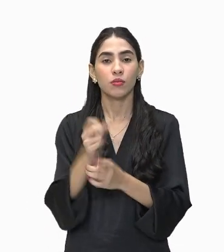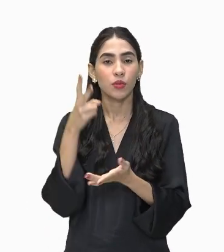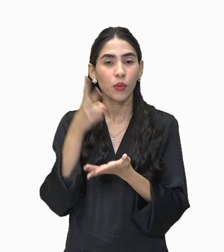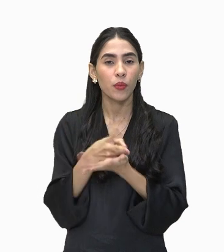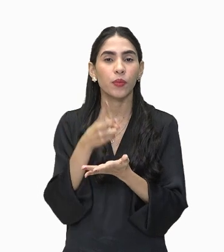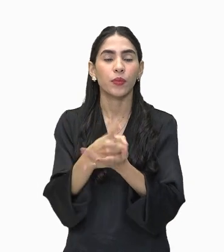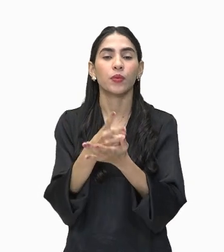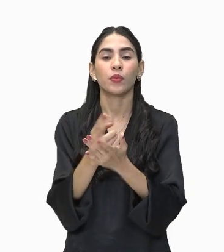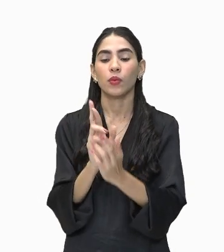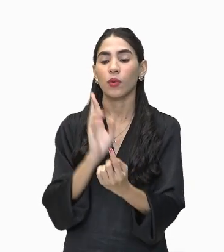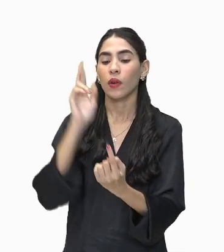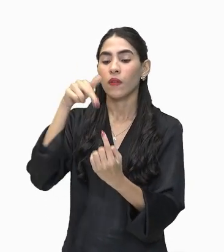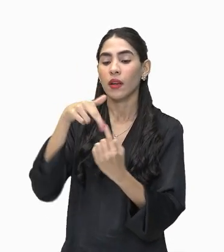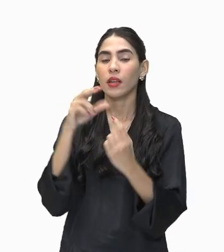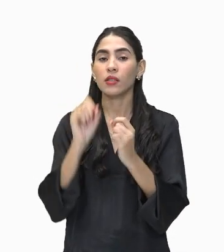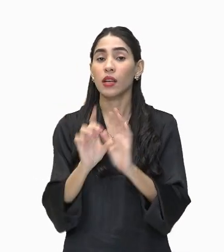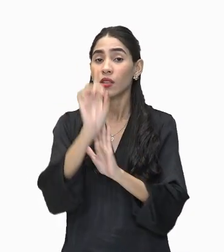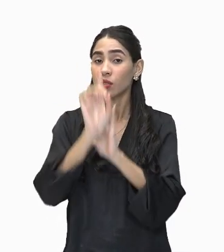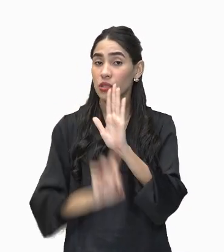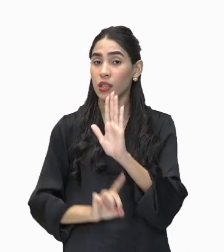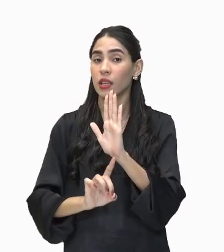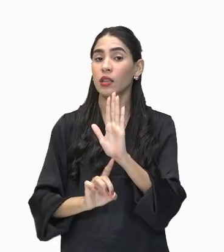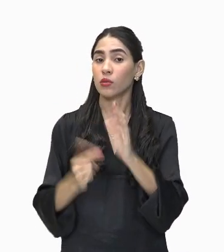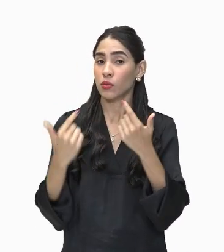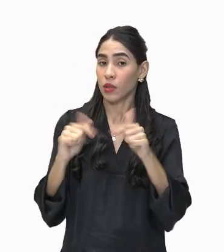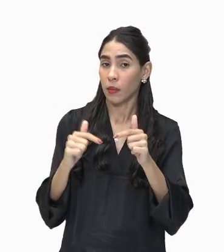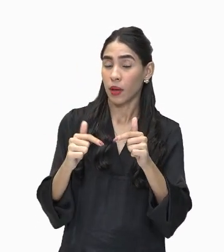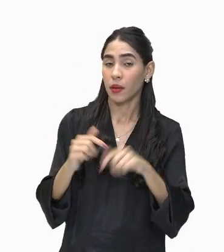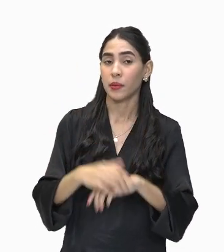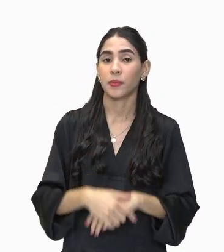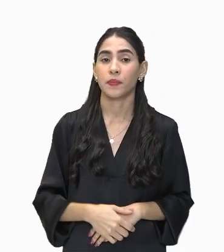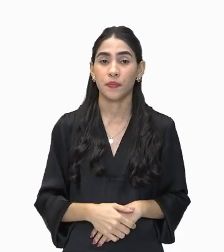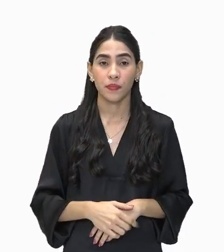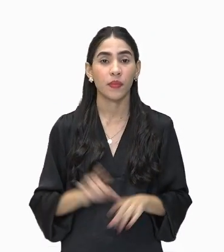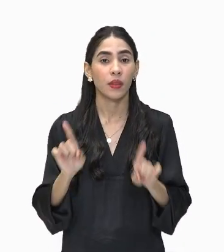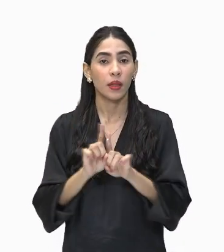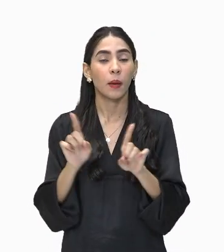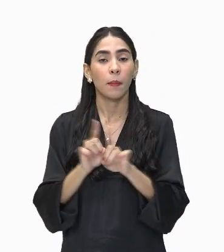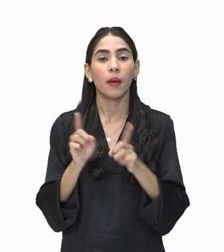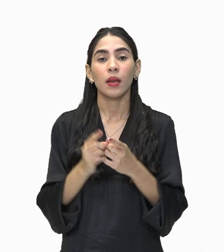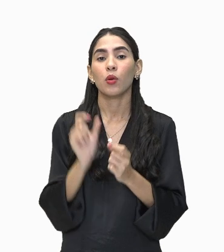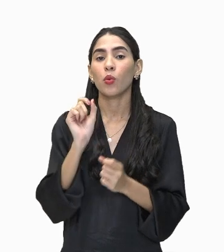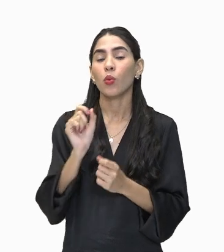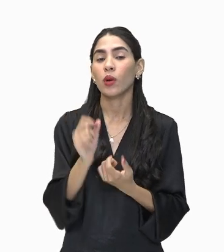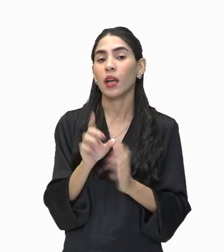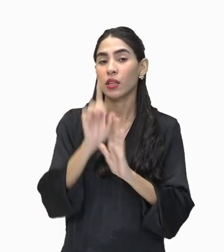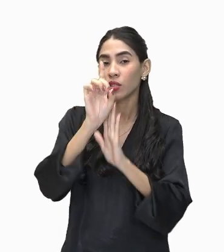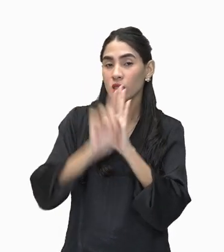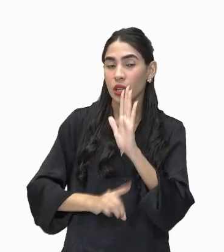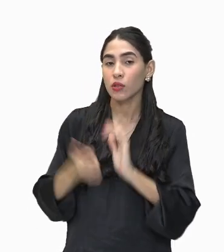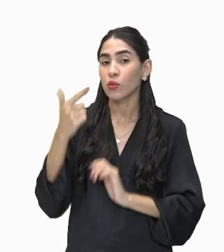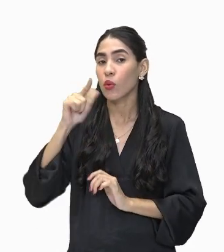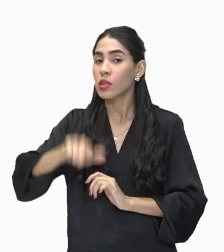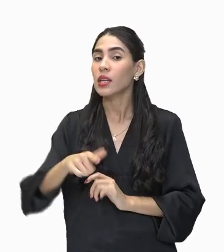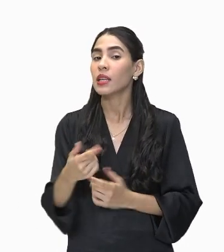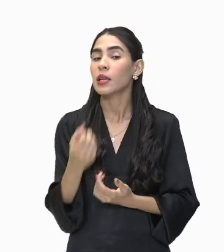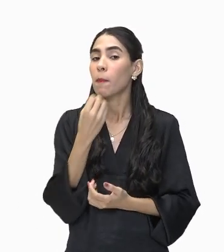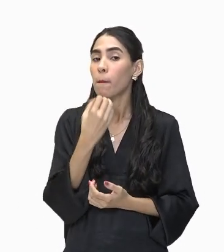permanentes referentes a direitos trabalhistas e garantias sociais, como, por exemplo,